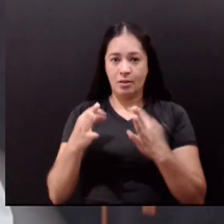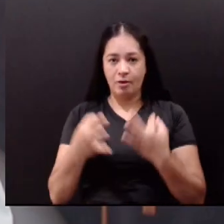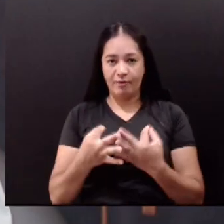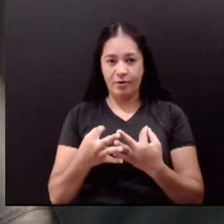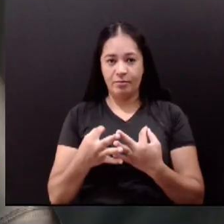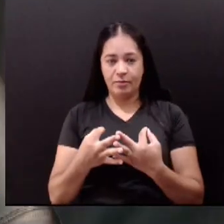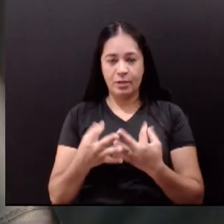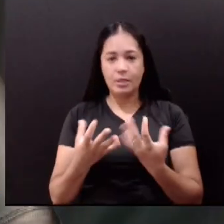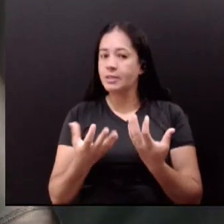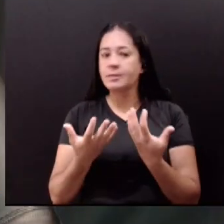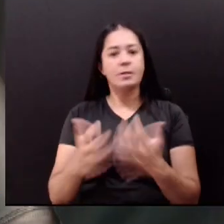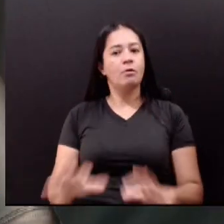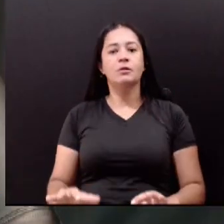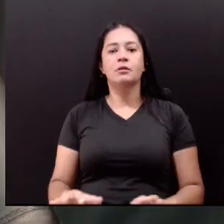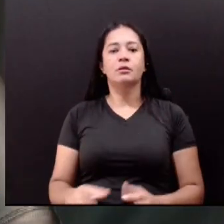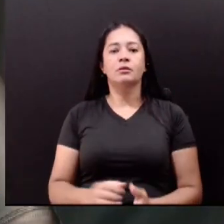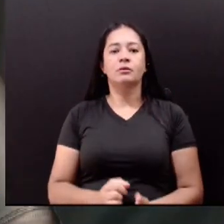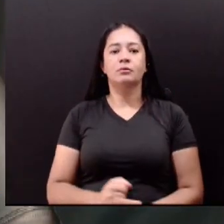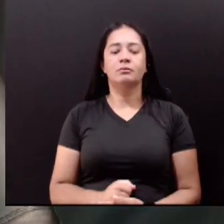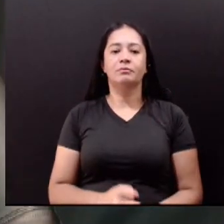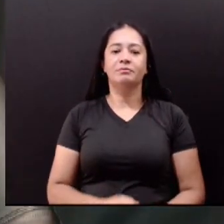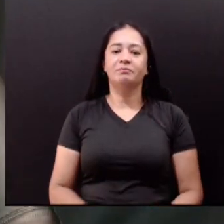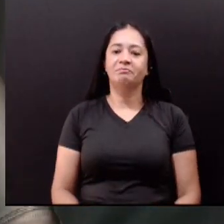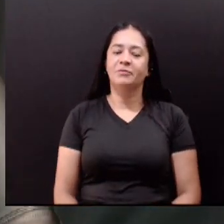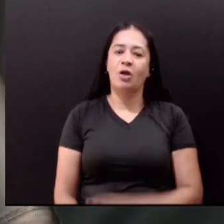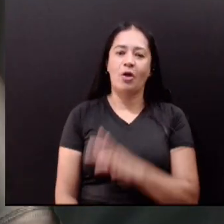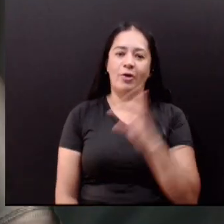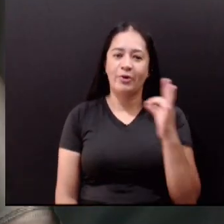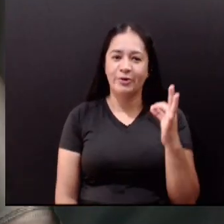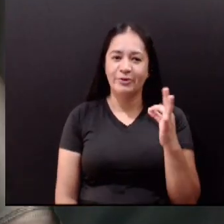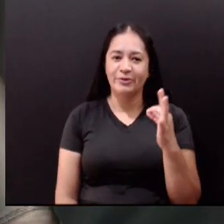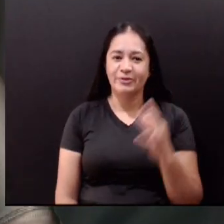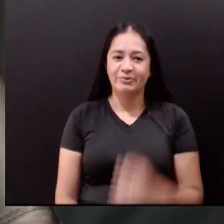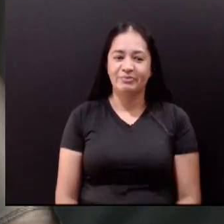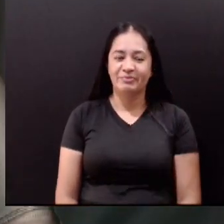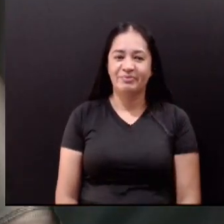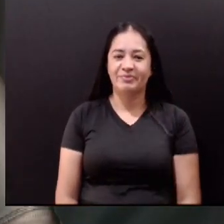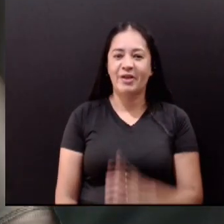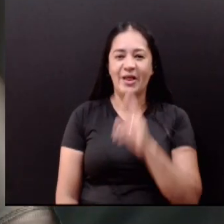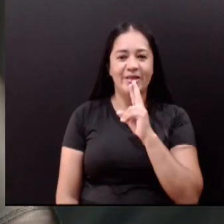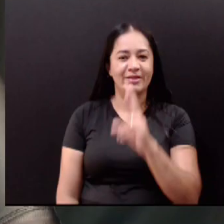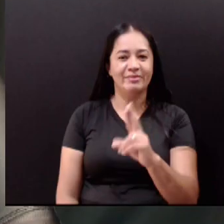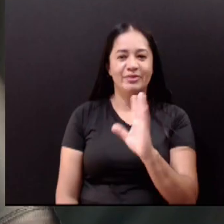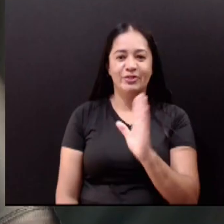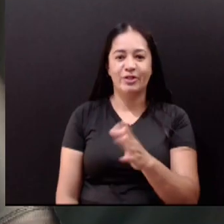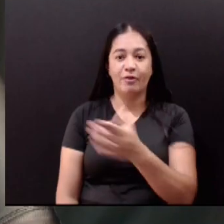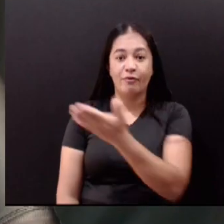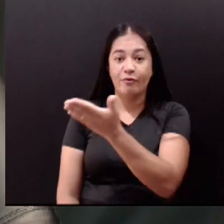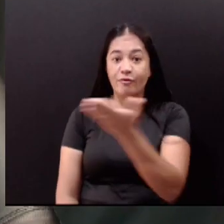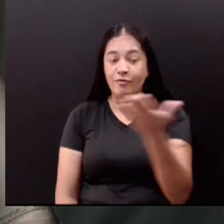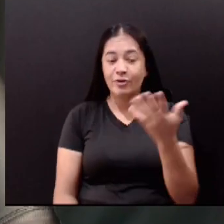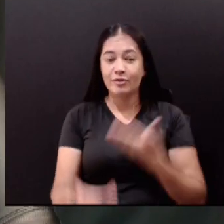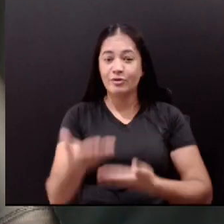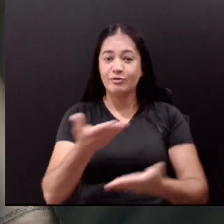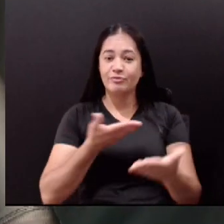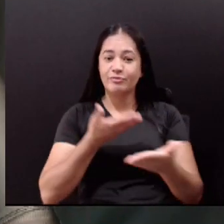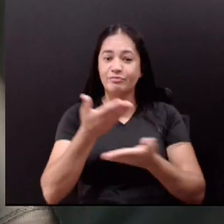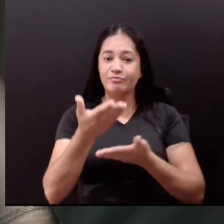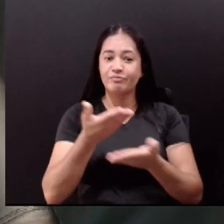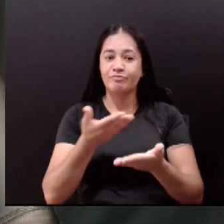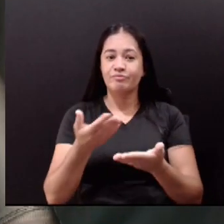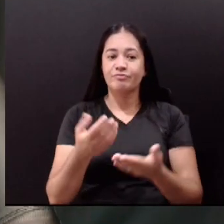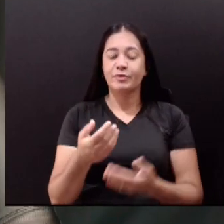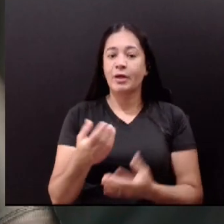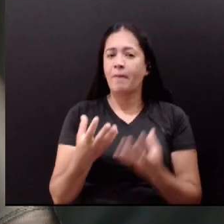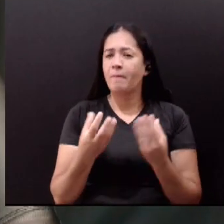isso. Muito bem, muito bem. Luciana respondendo os nossos telespectadores, você interagindo com a gente. Olha só, tem muitas perguntas, a